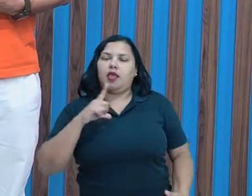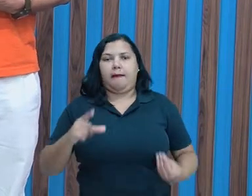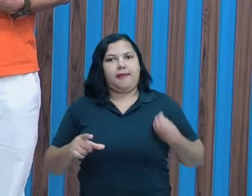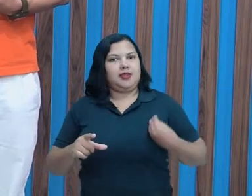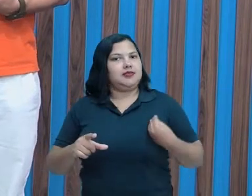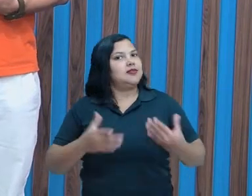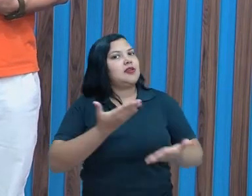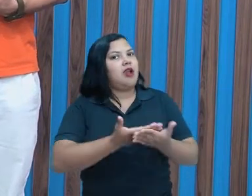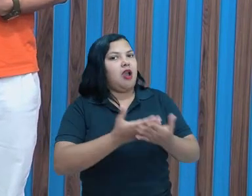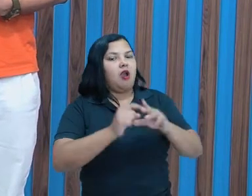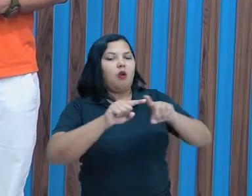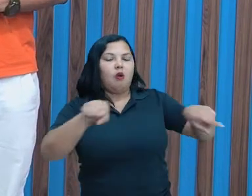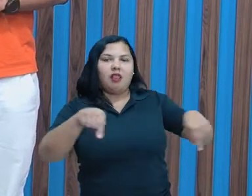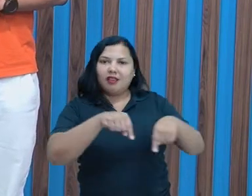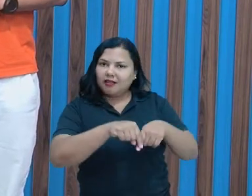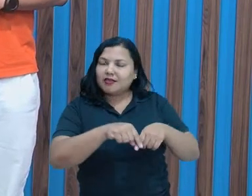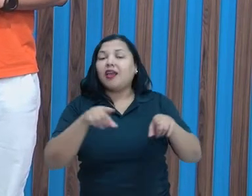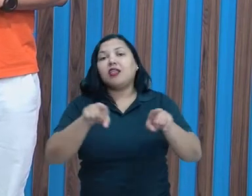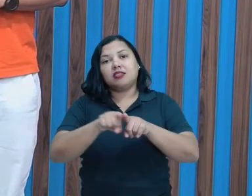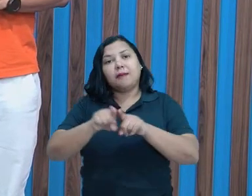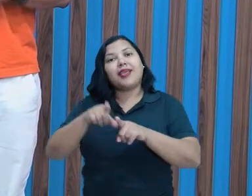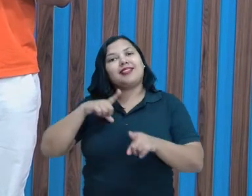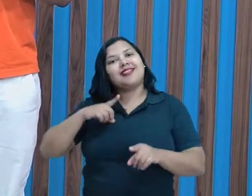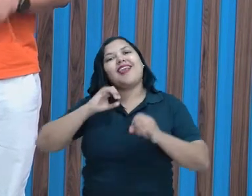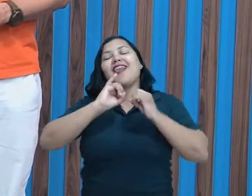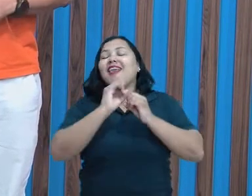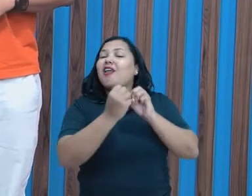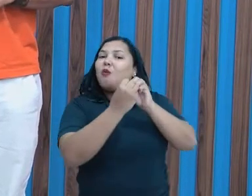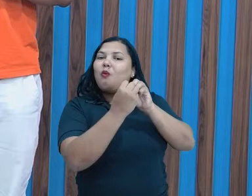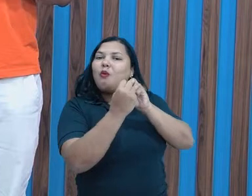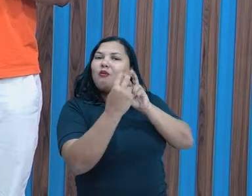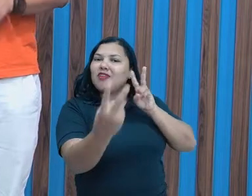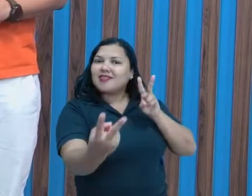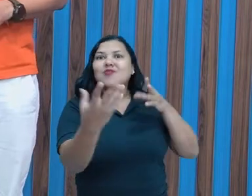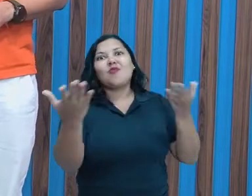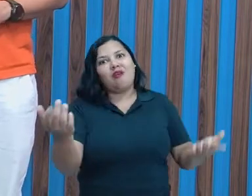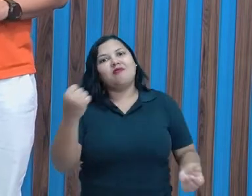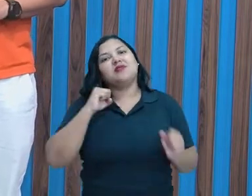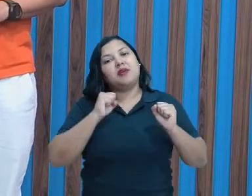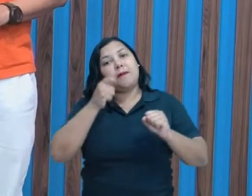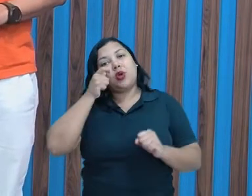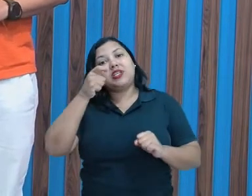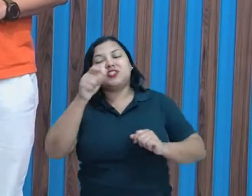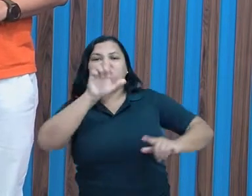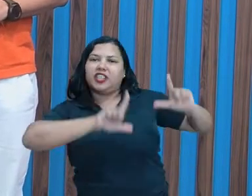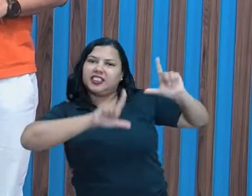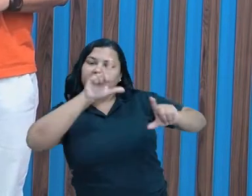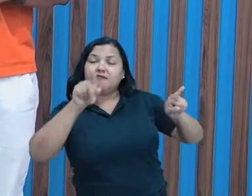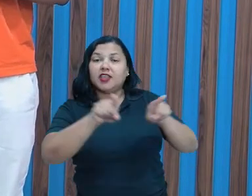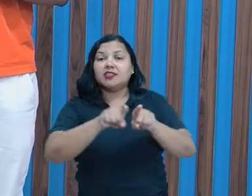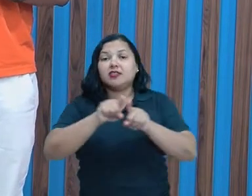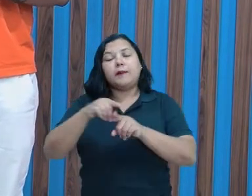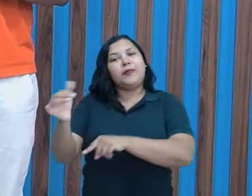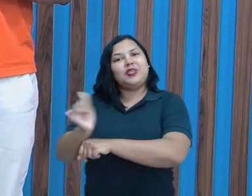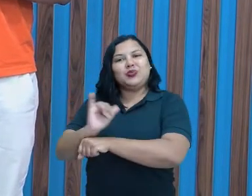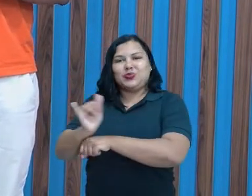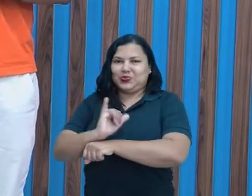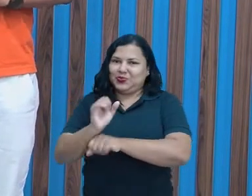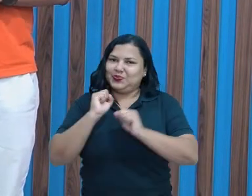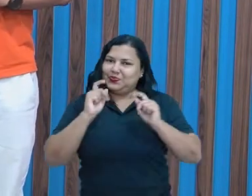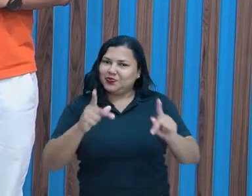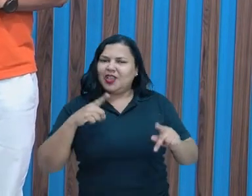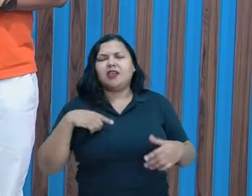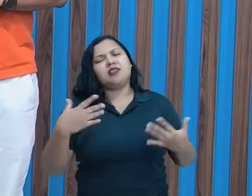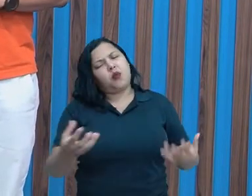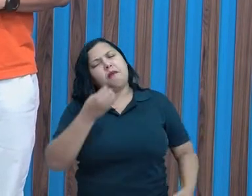escola e tem esse recurso a mais online que você pode estar ao vivo, você pode estar vendo pelo YouTube na nossa reprise. Então,